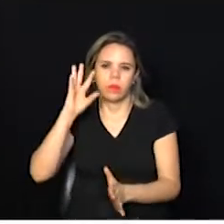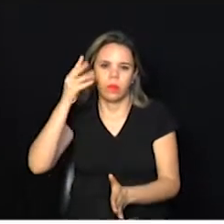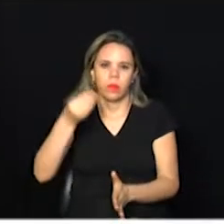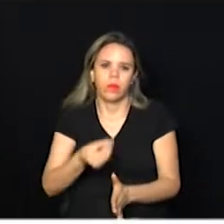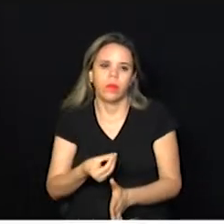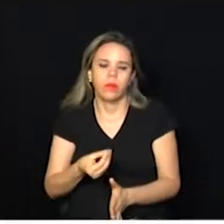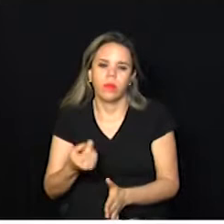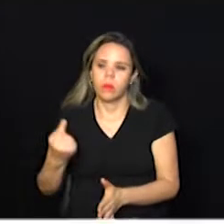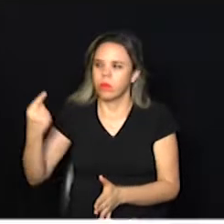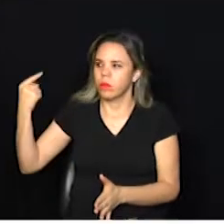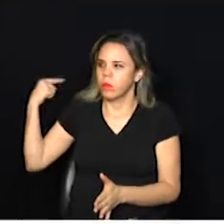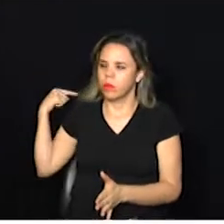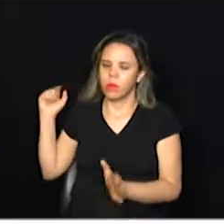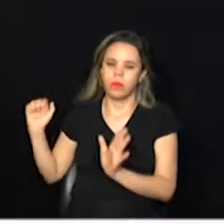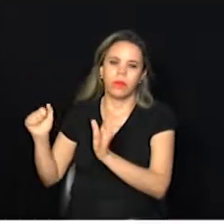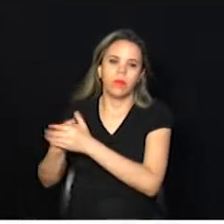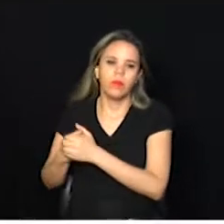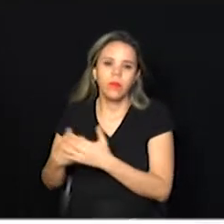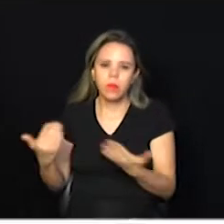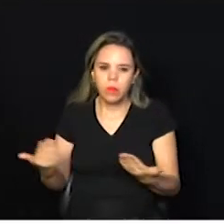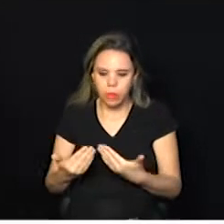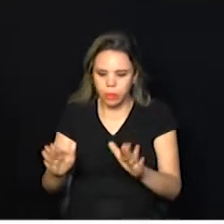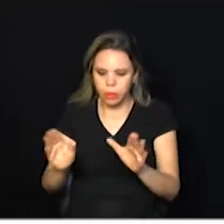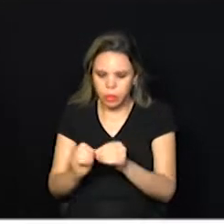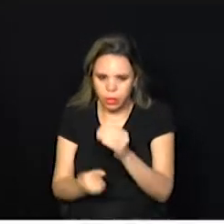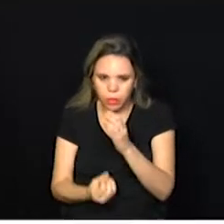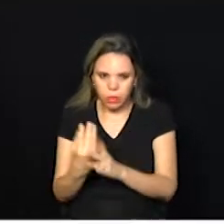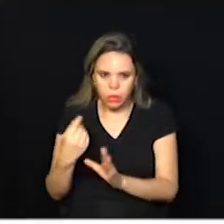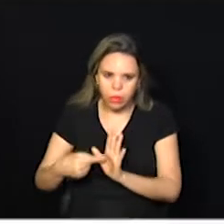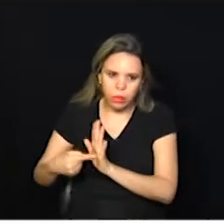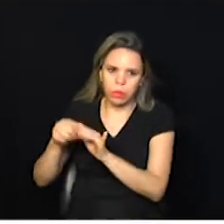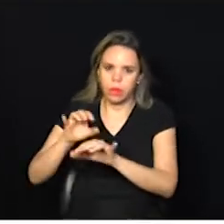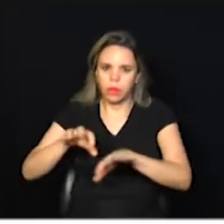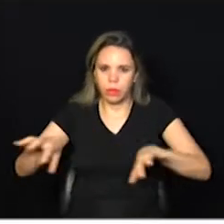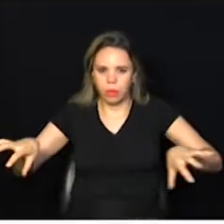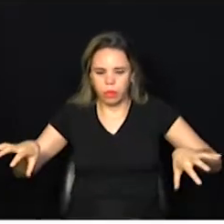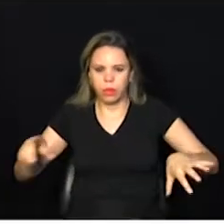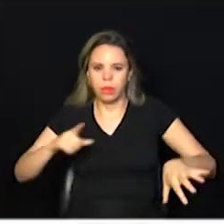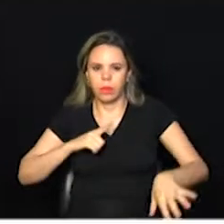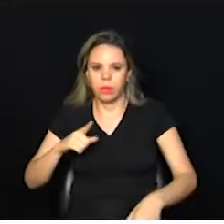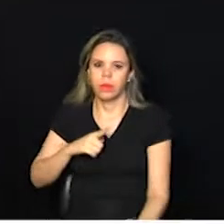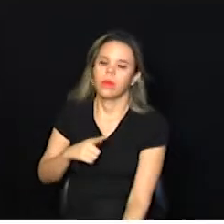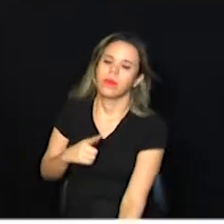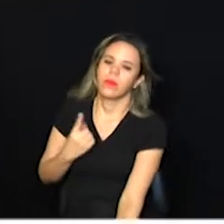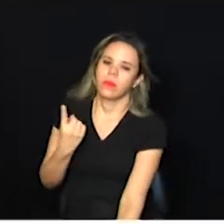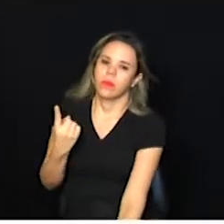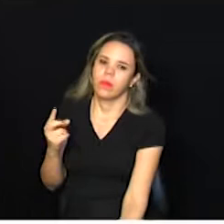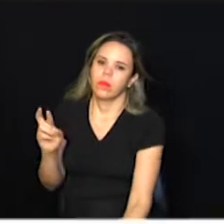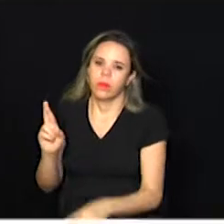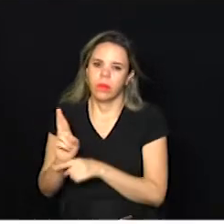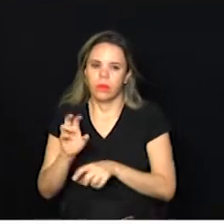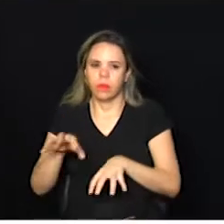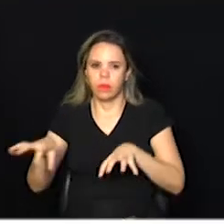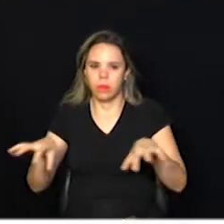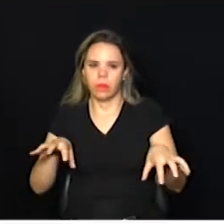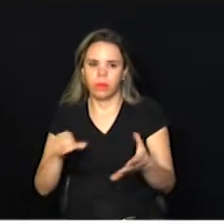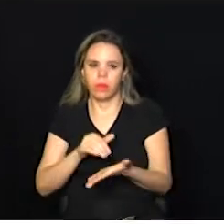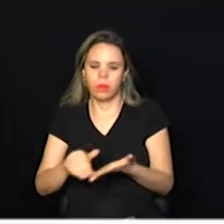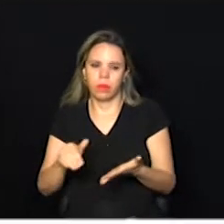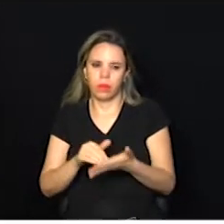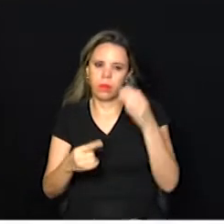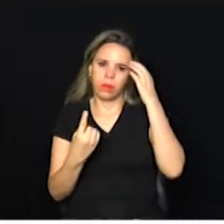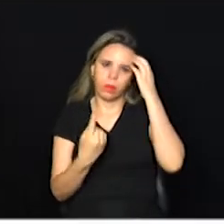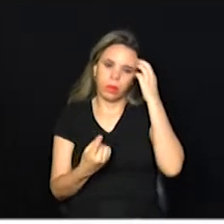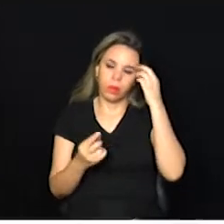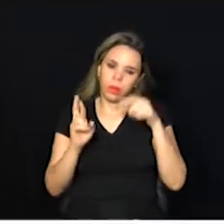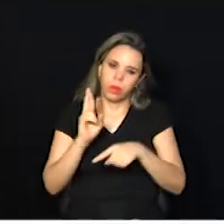estava um pouco apagada, e nós fizemos essa divisão. Hoje, nós temos um representante em cada serviço e um